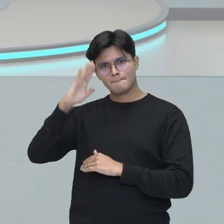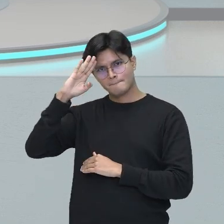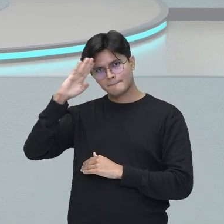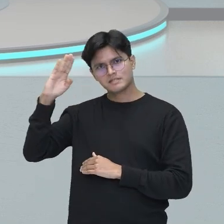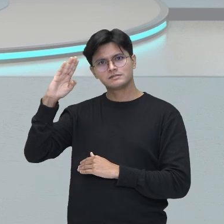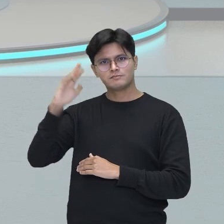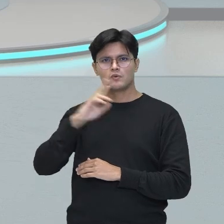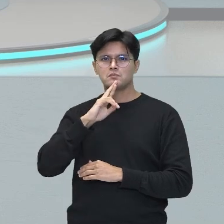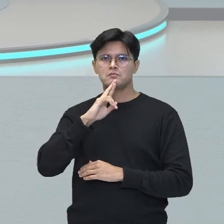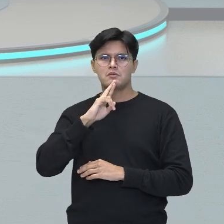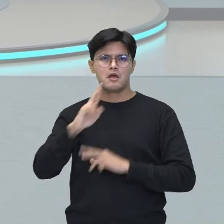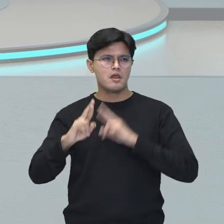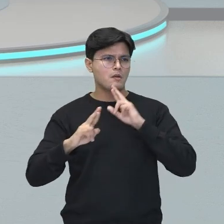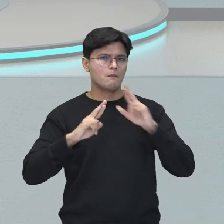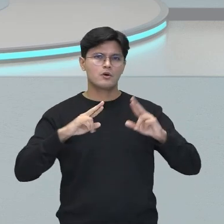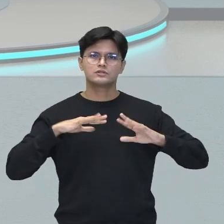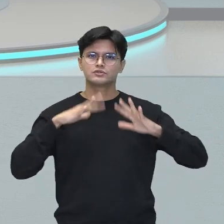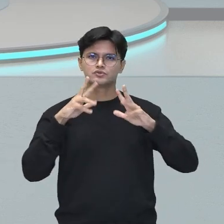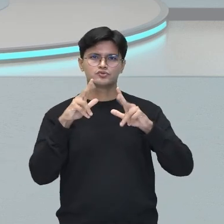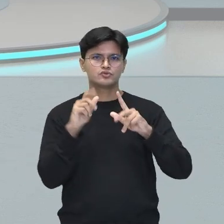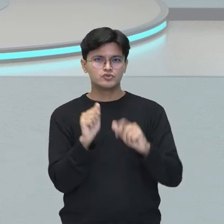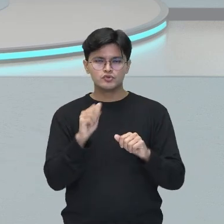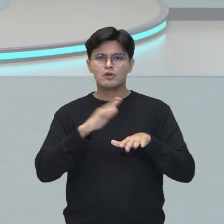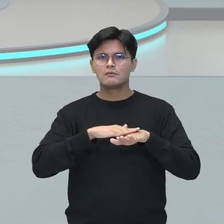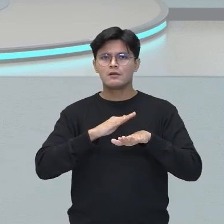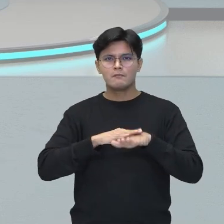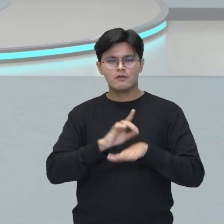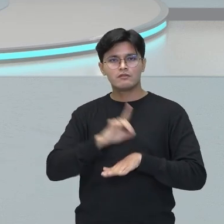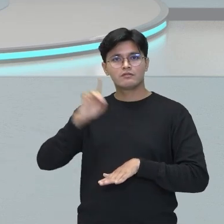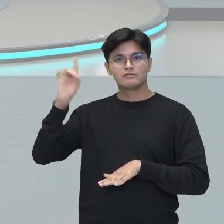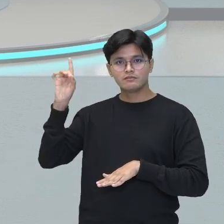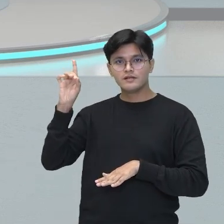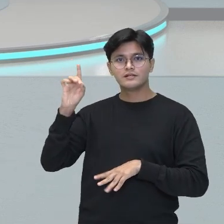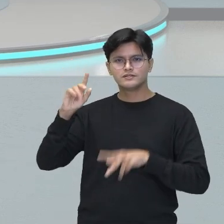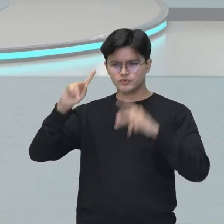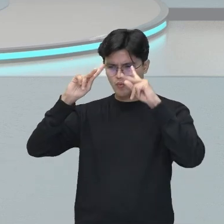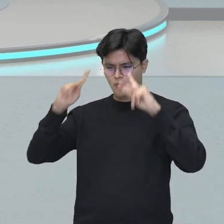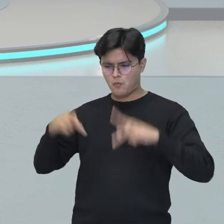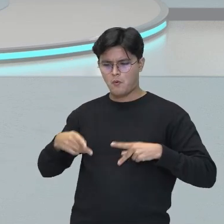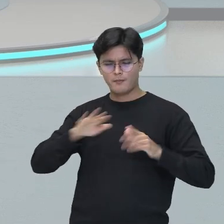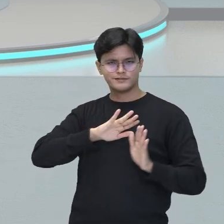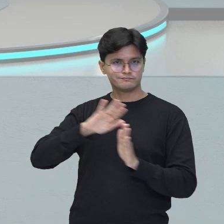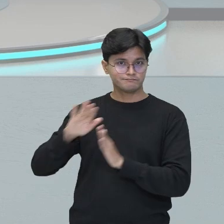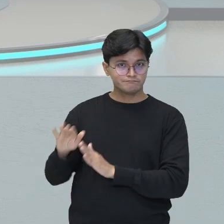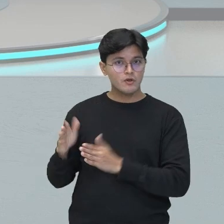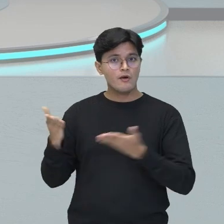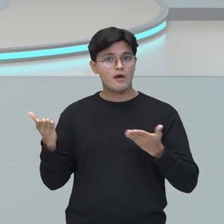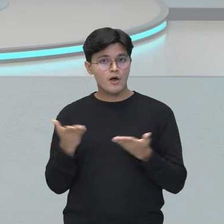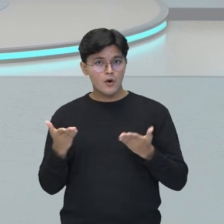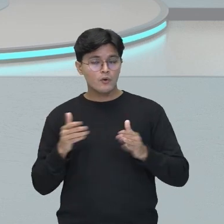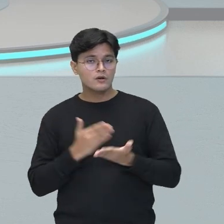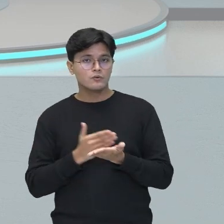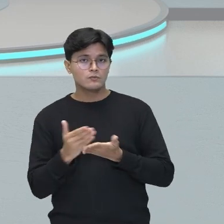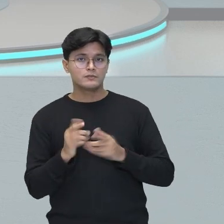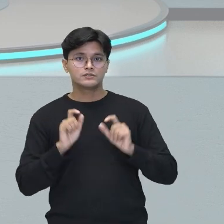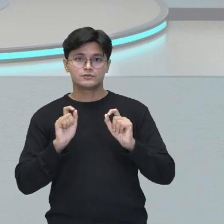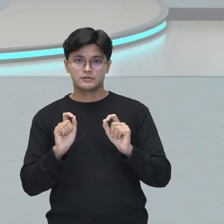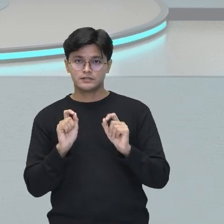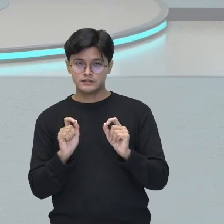Deus né O homem era anulado agora não já começa né o